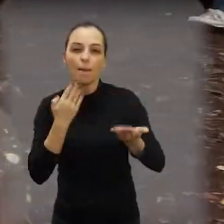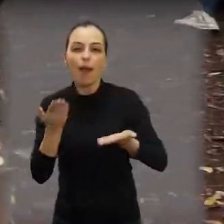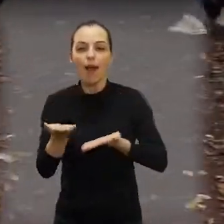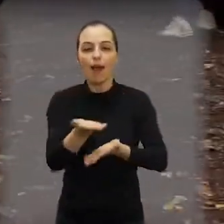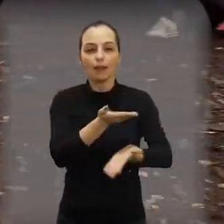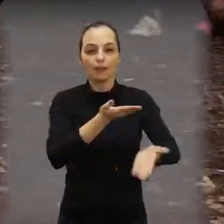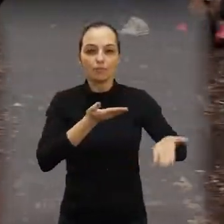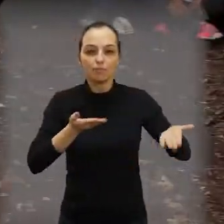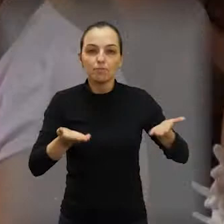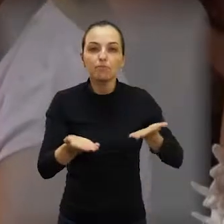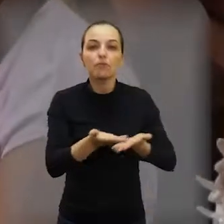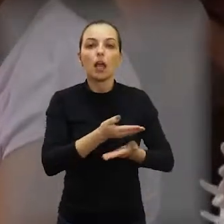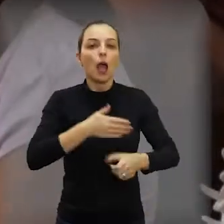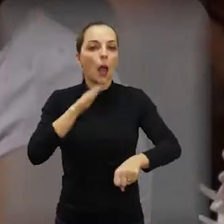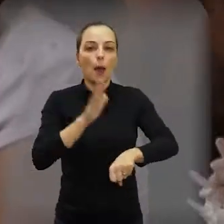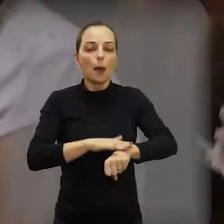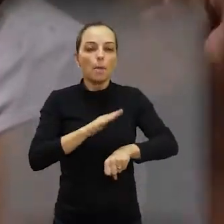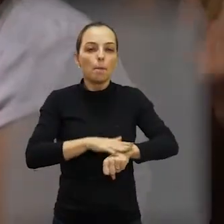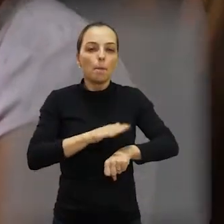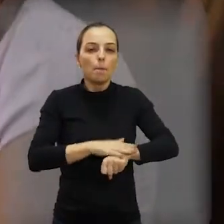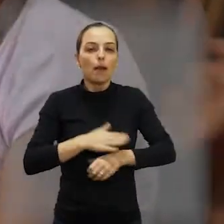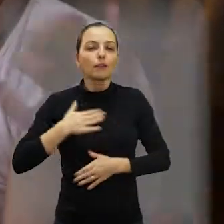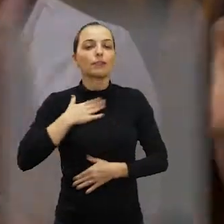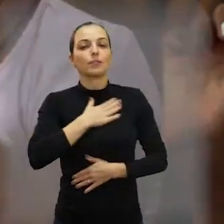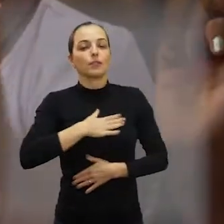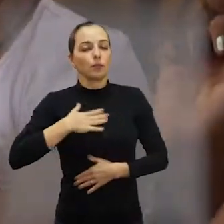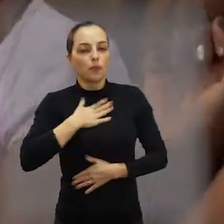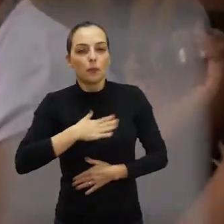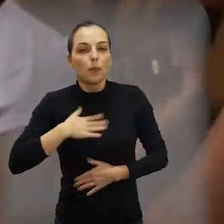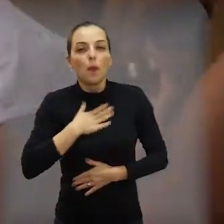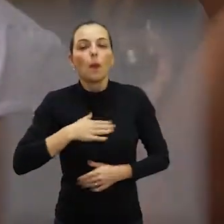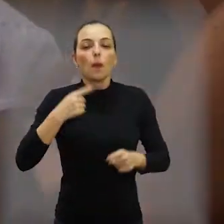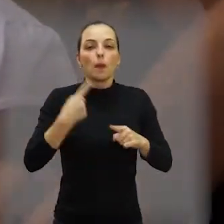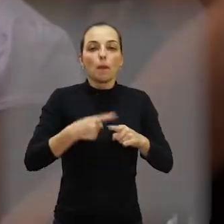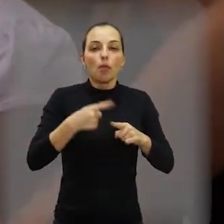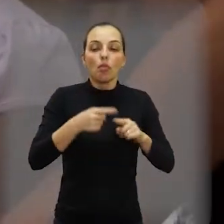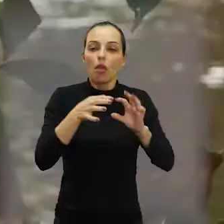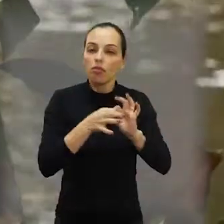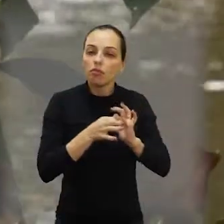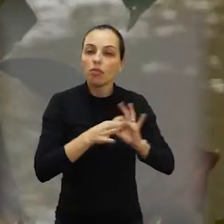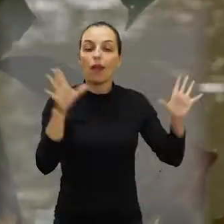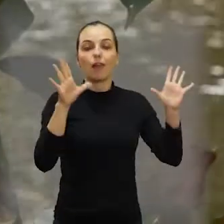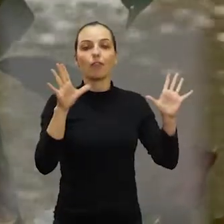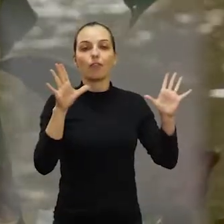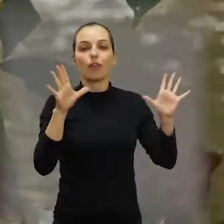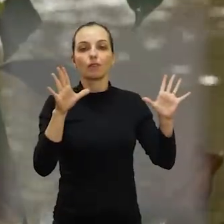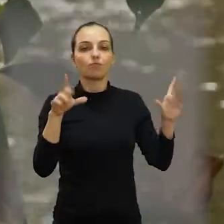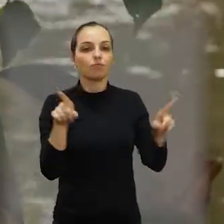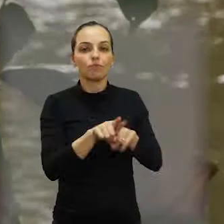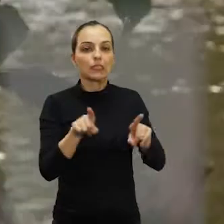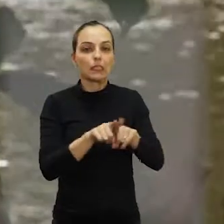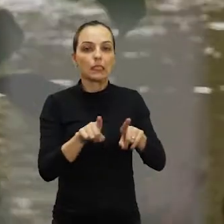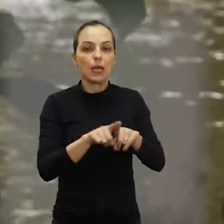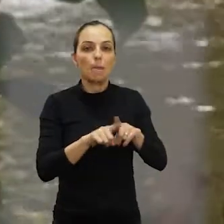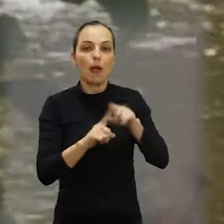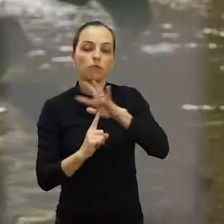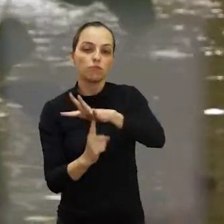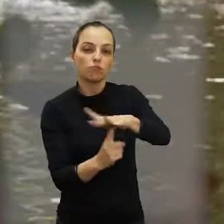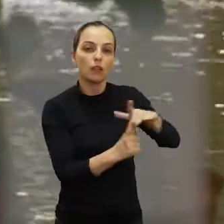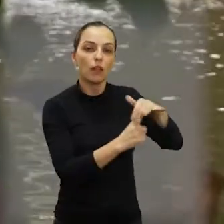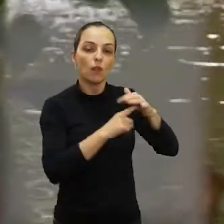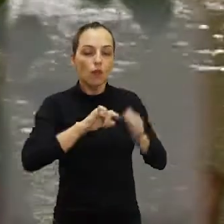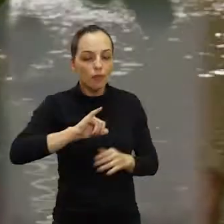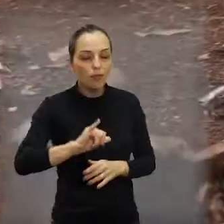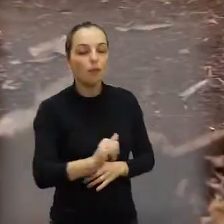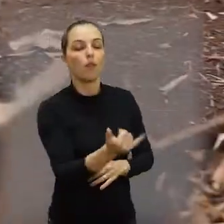para poder trocar amizade, fazer esses momentos mais agradáveis, fugindo da questão das